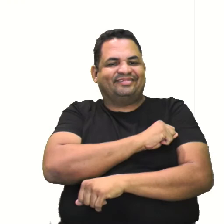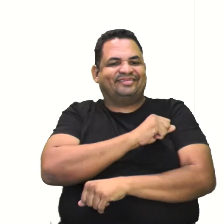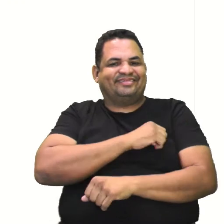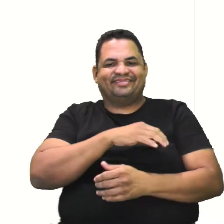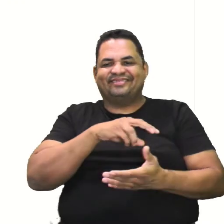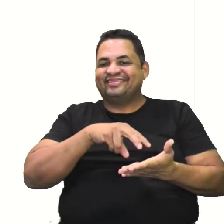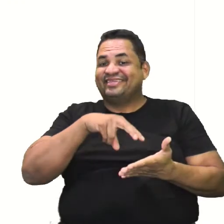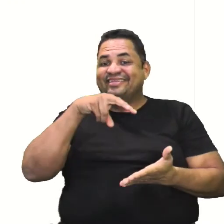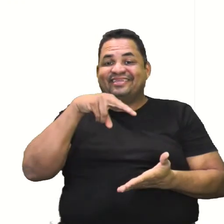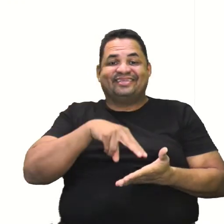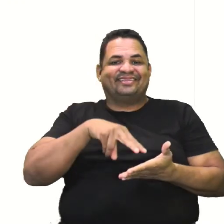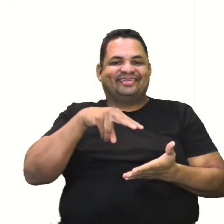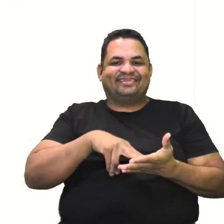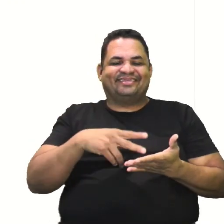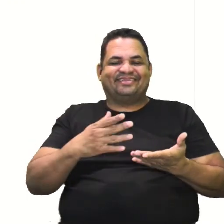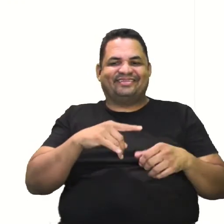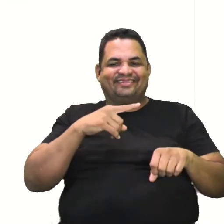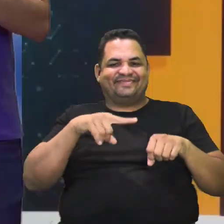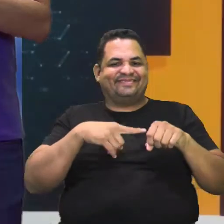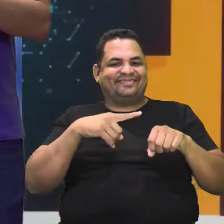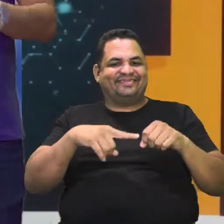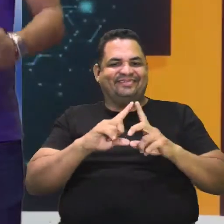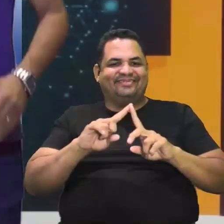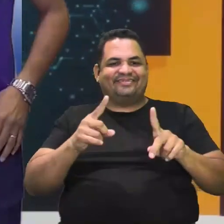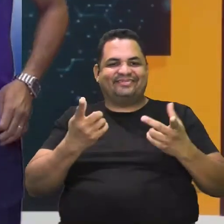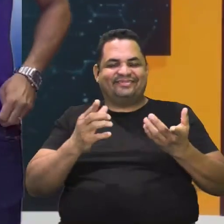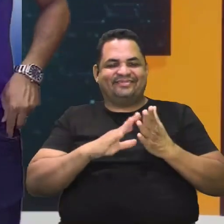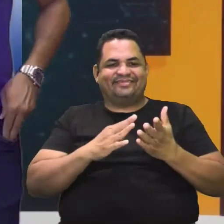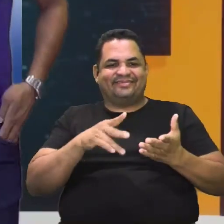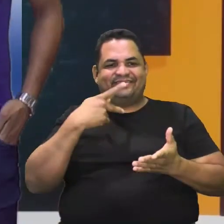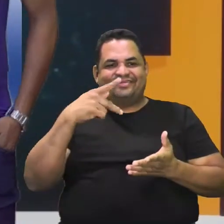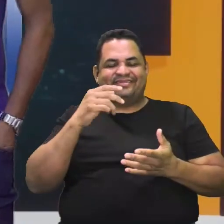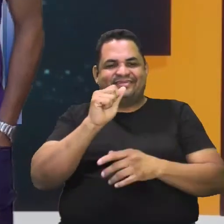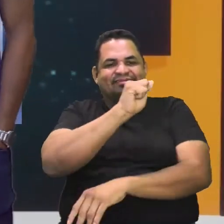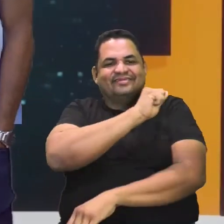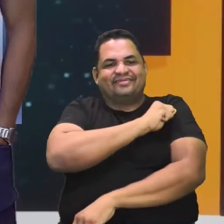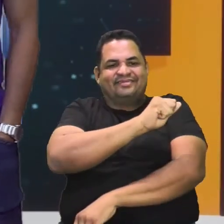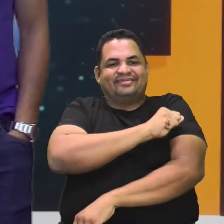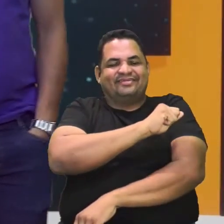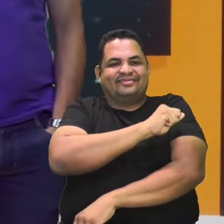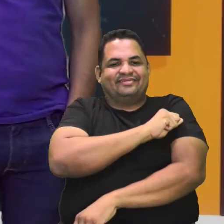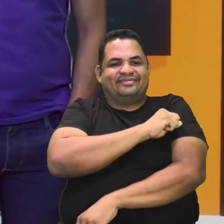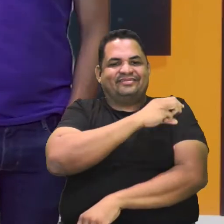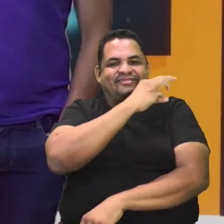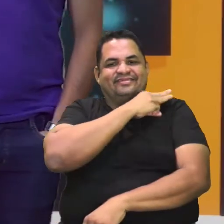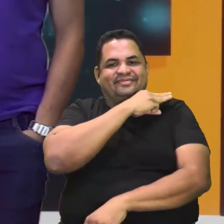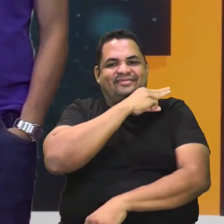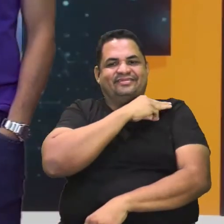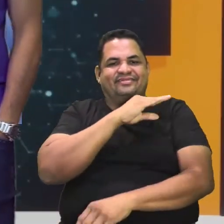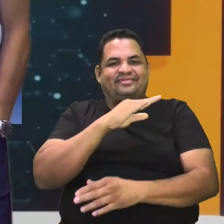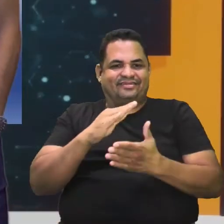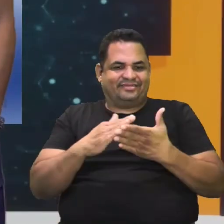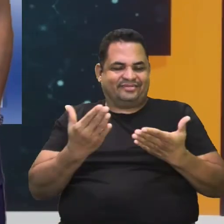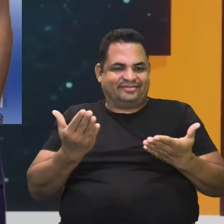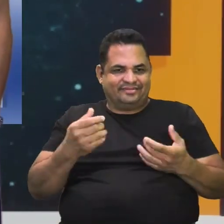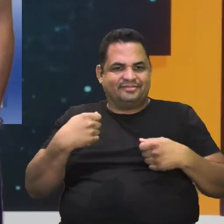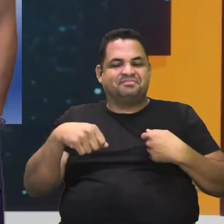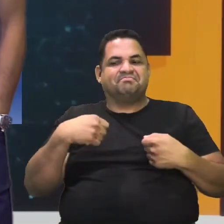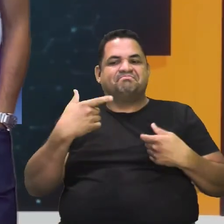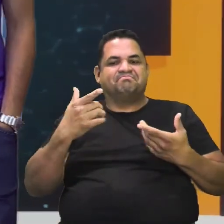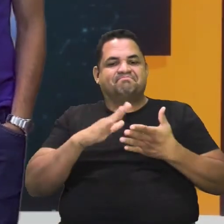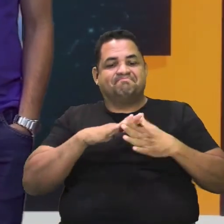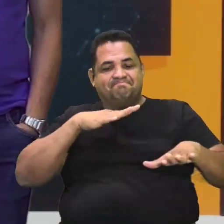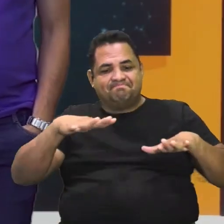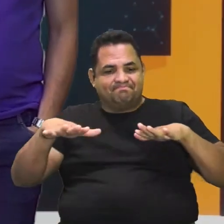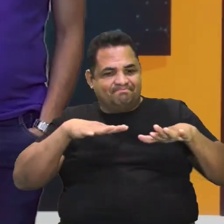vai ao delírio. Doideira, doideira, mas aqui a gente está falando com um aluno do terceirão, né? Então aí tem